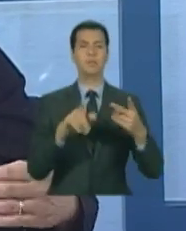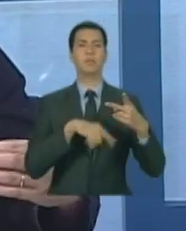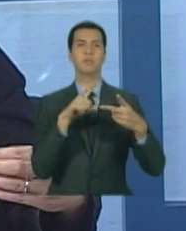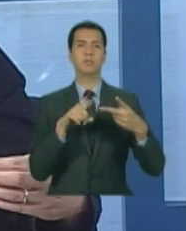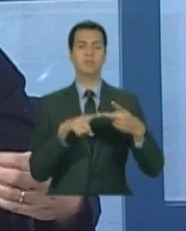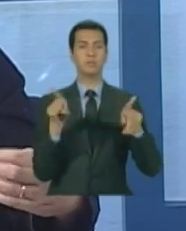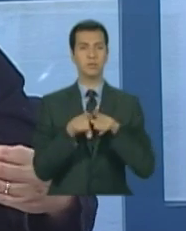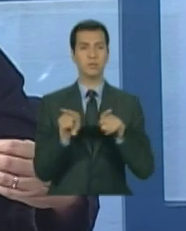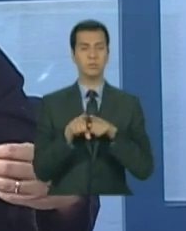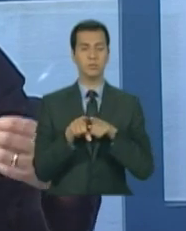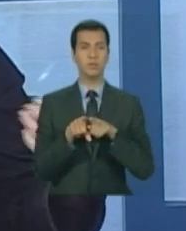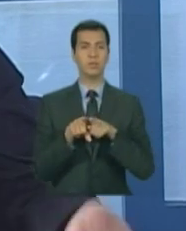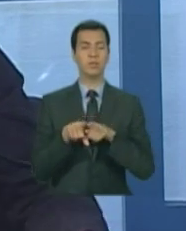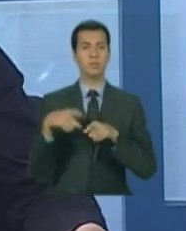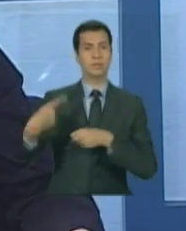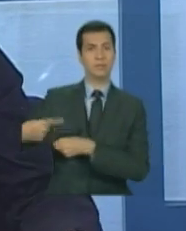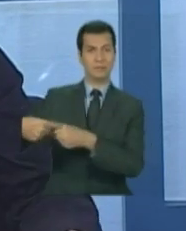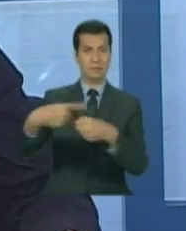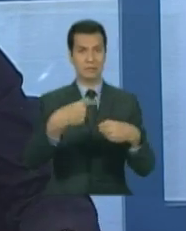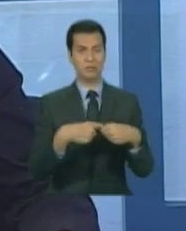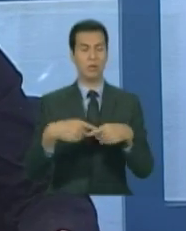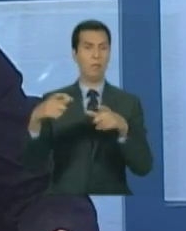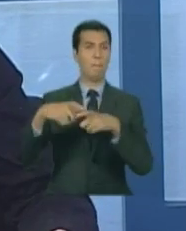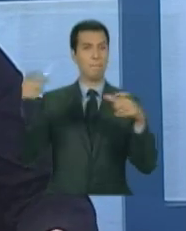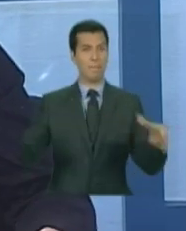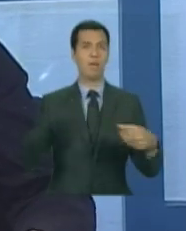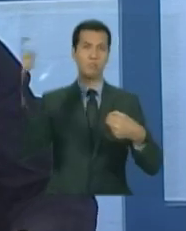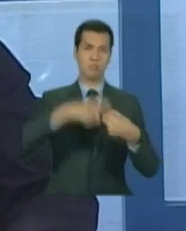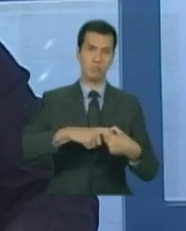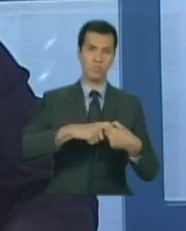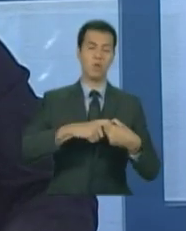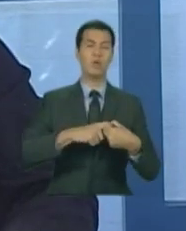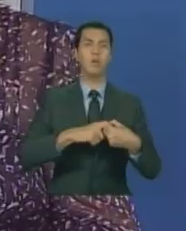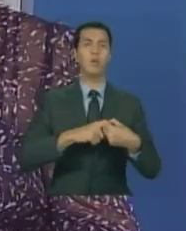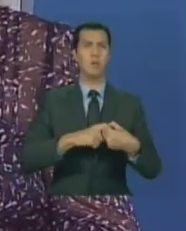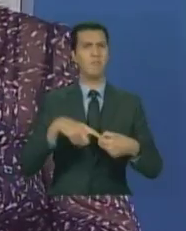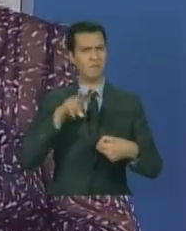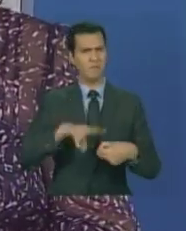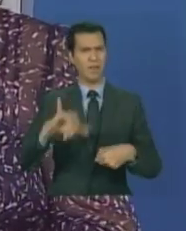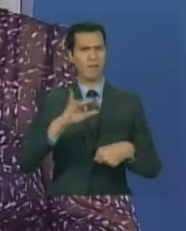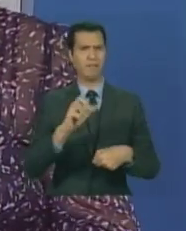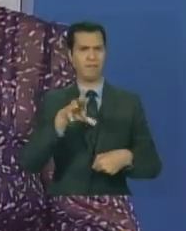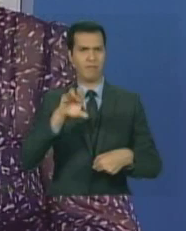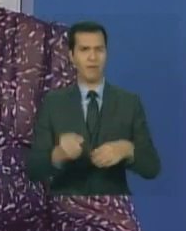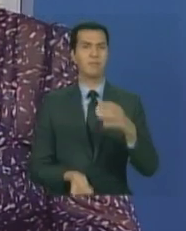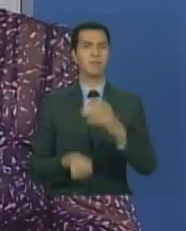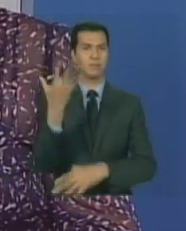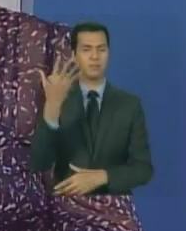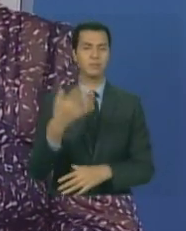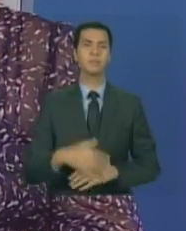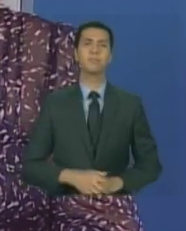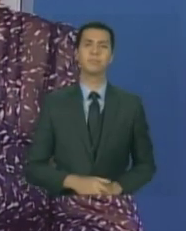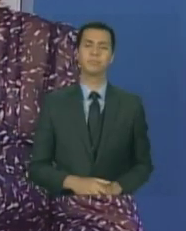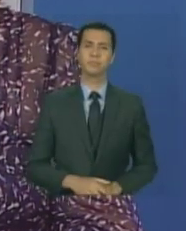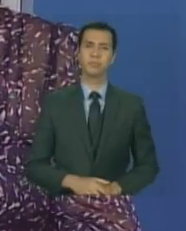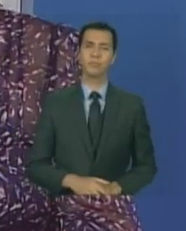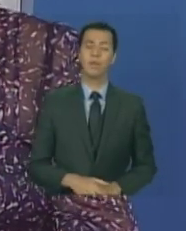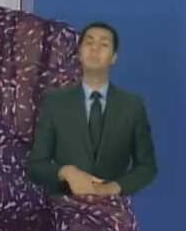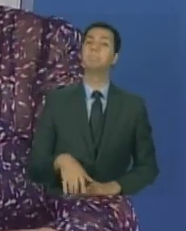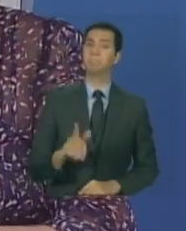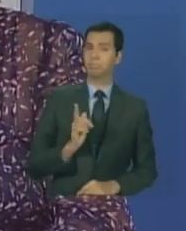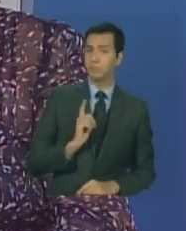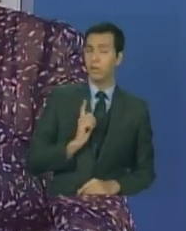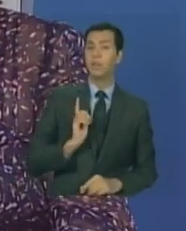programa, esses CRAS automaticamente seriam instalados? Eles têm um prazo, né, a ser instalado, né, e